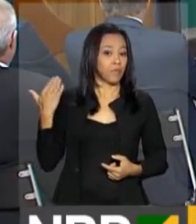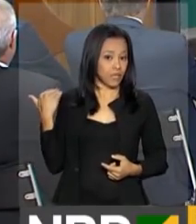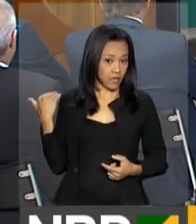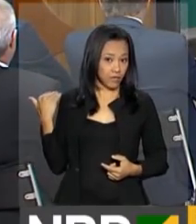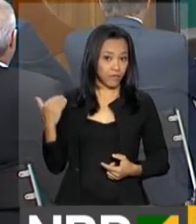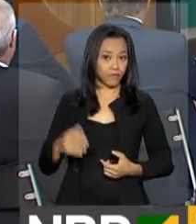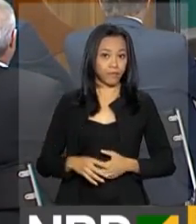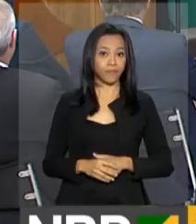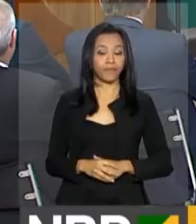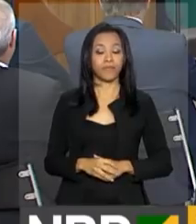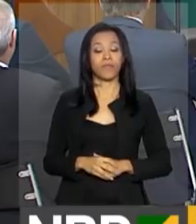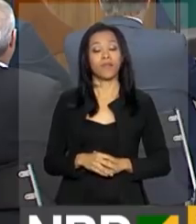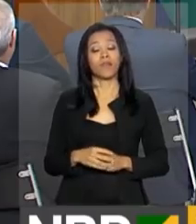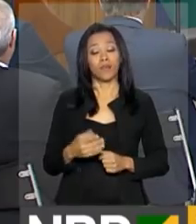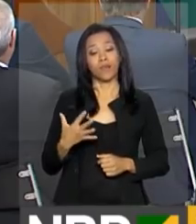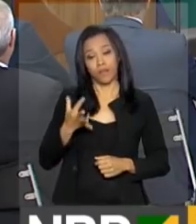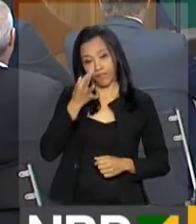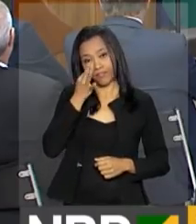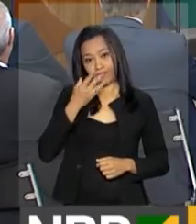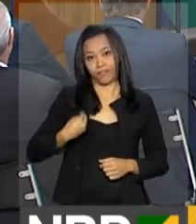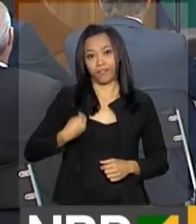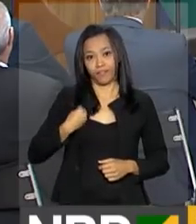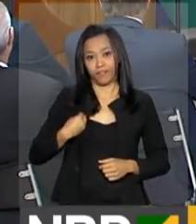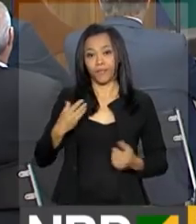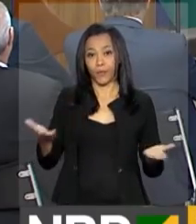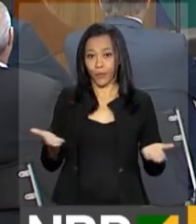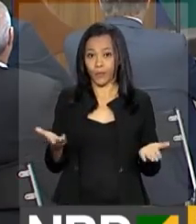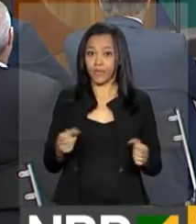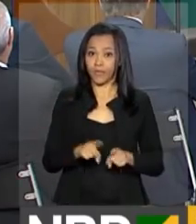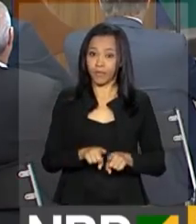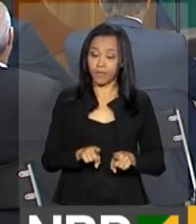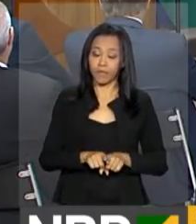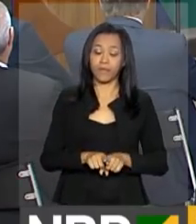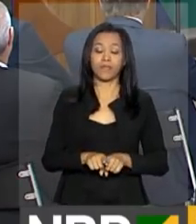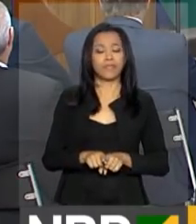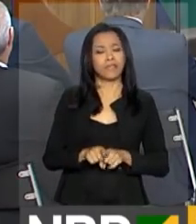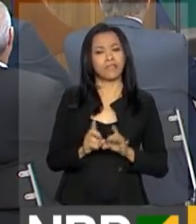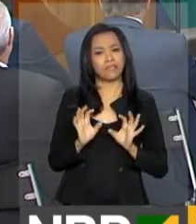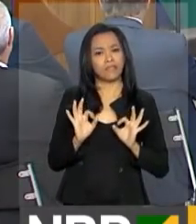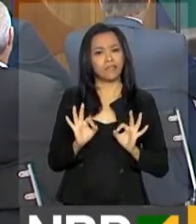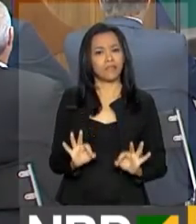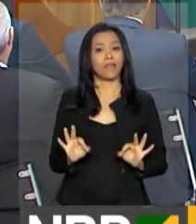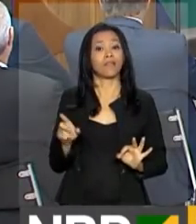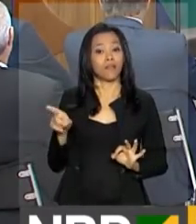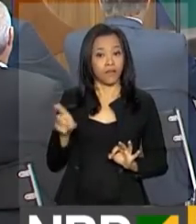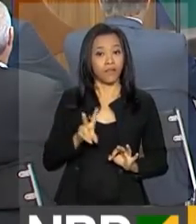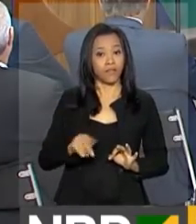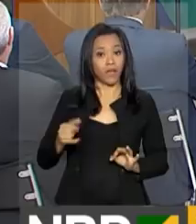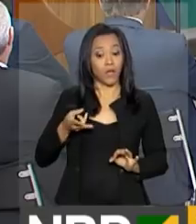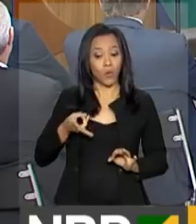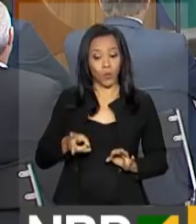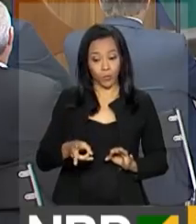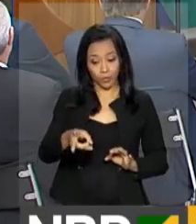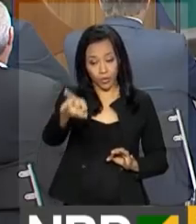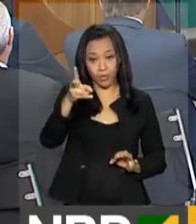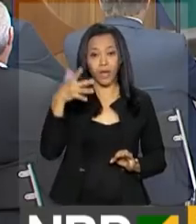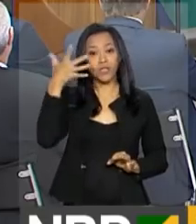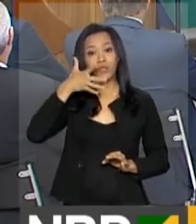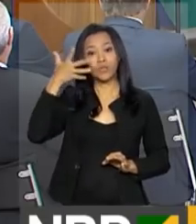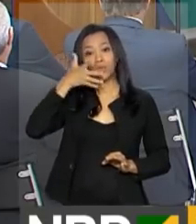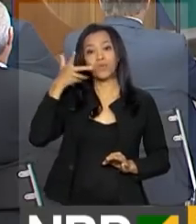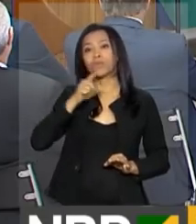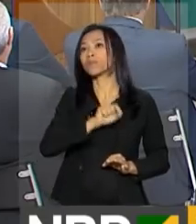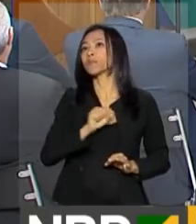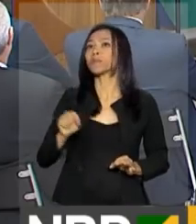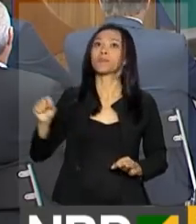e tem no presente momento certo é seguramente continuará a fazer discurso por todo o brasil e outros cargos